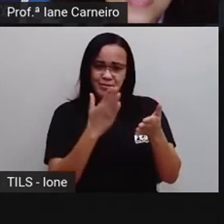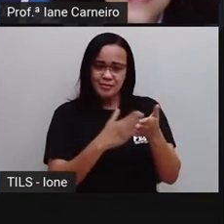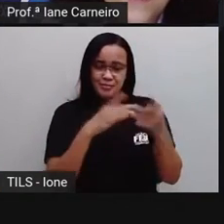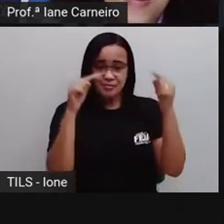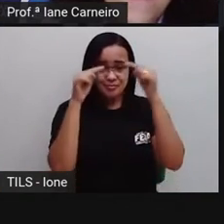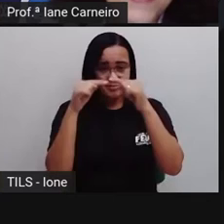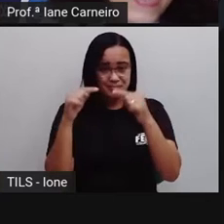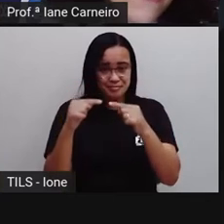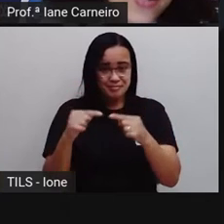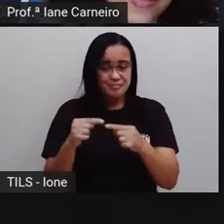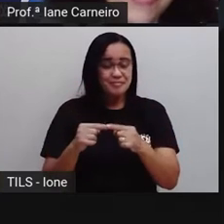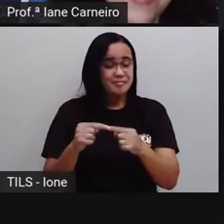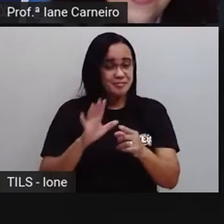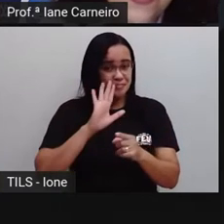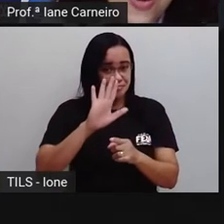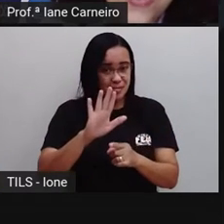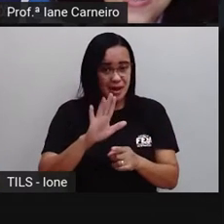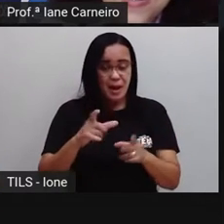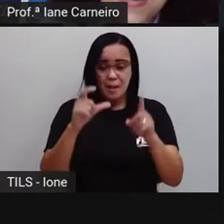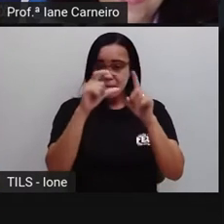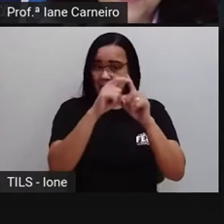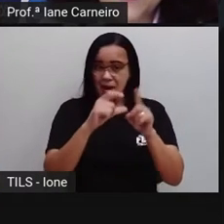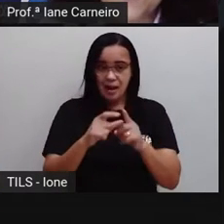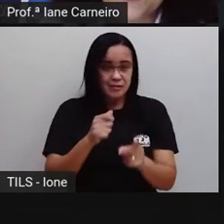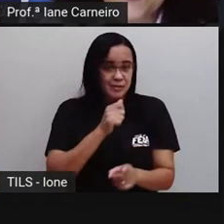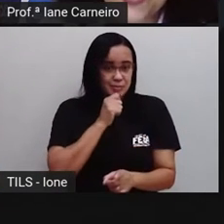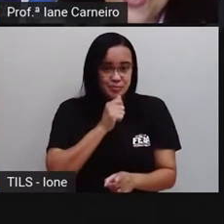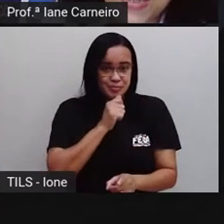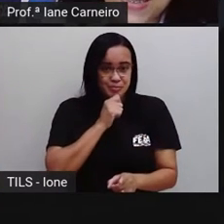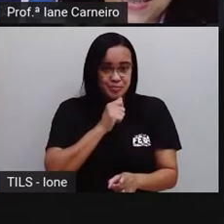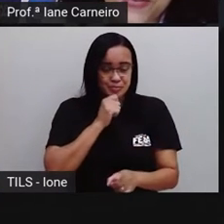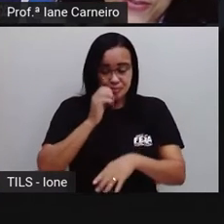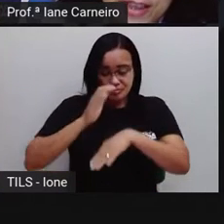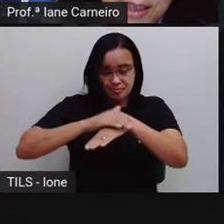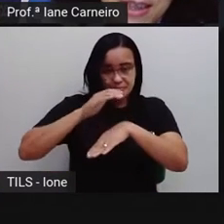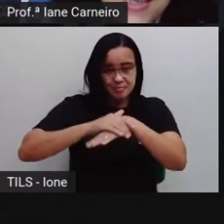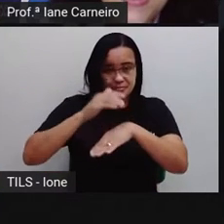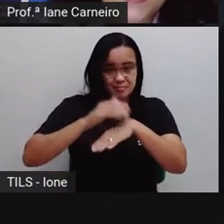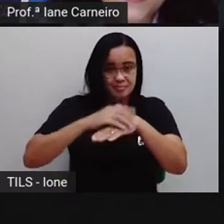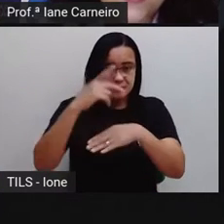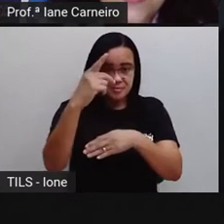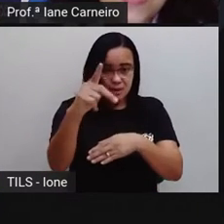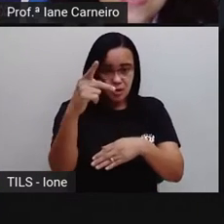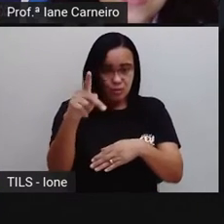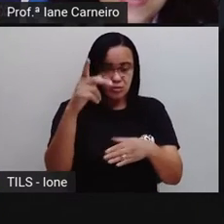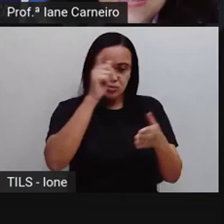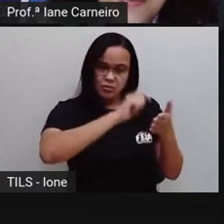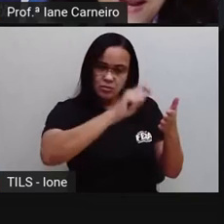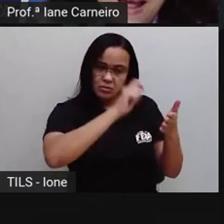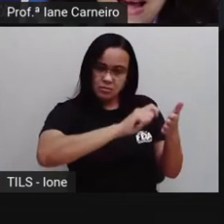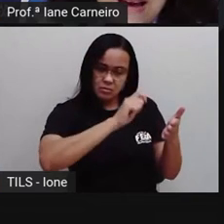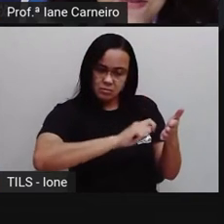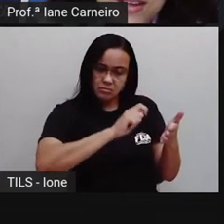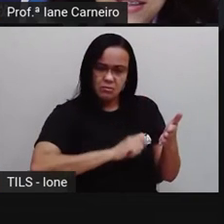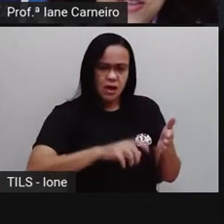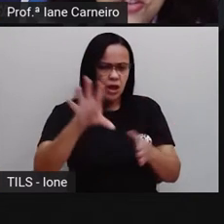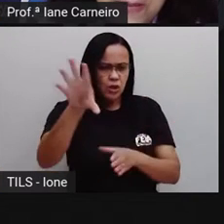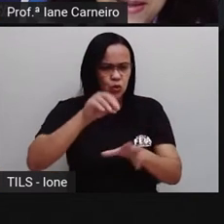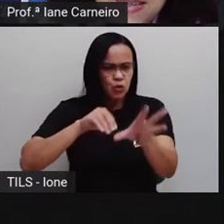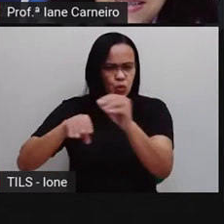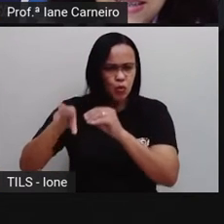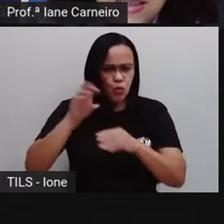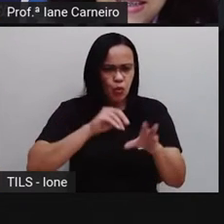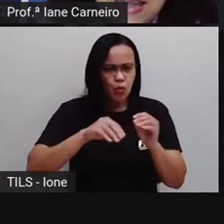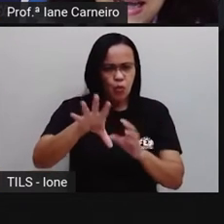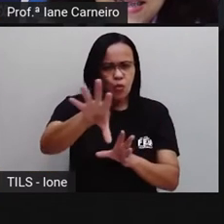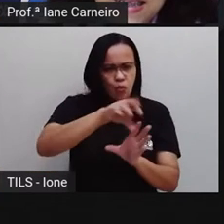está sem as palavras e quem vai escrever somos nós, tá bom? Então a PRO já botou aqui a letra Fê e nós vamos escrever as palavras que estão